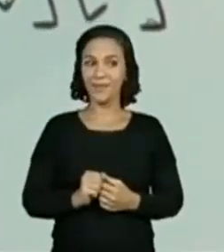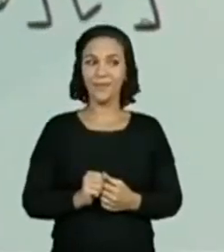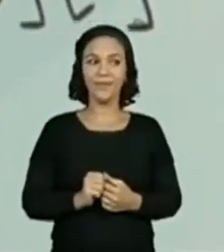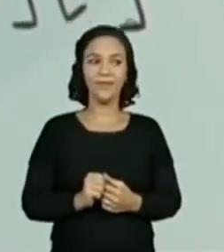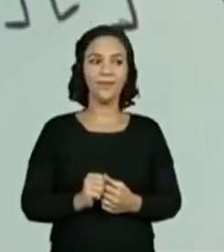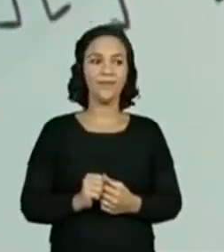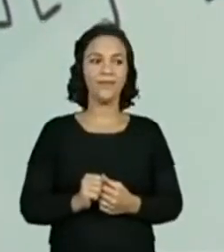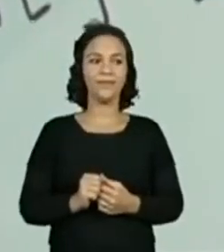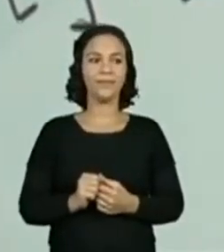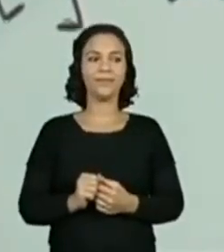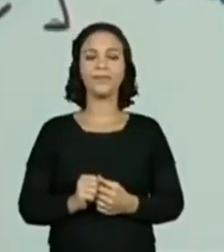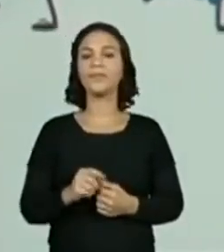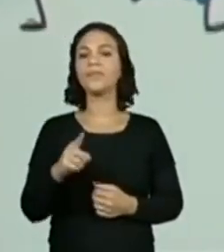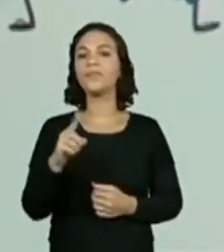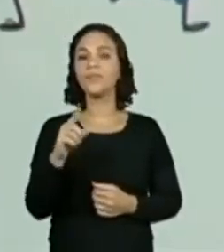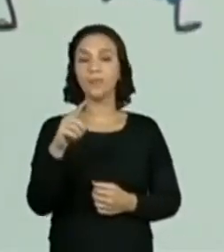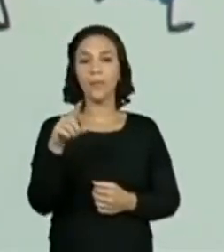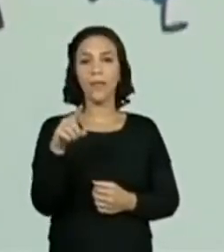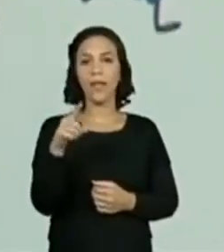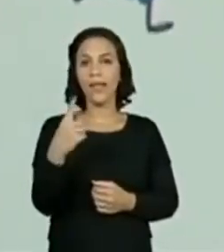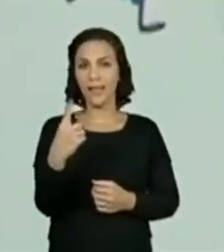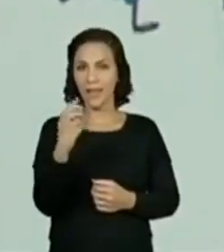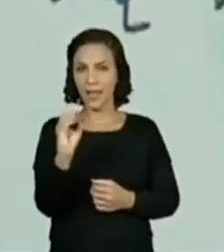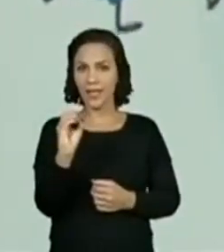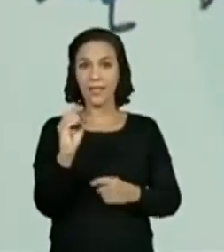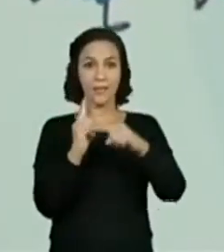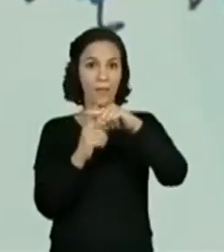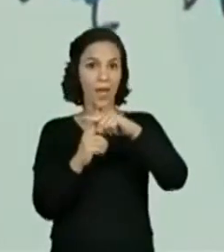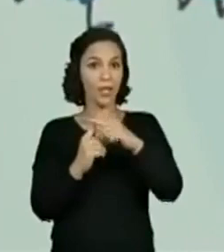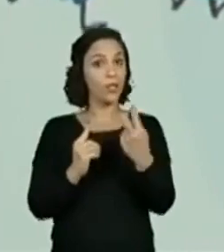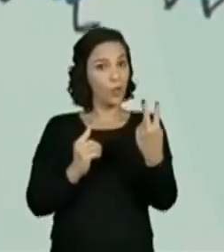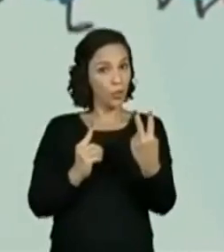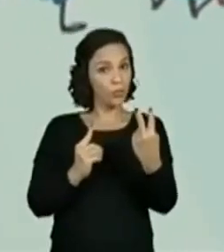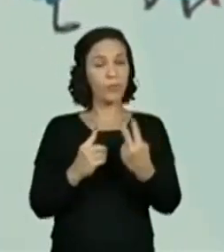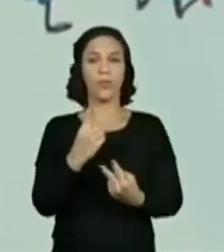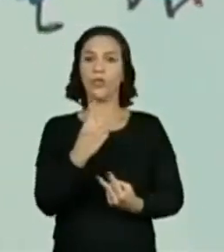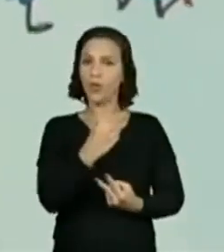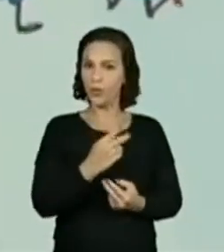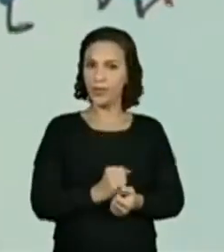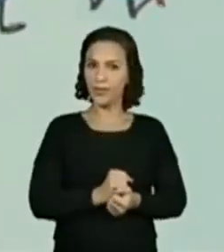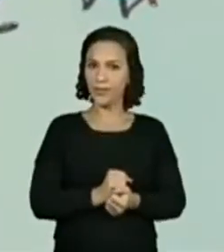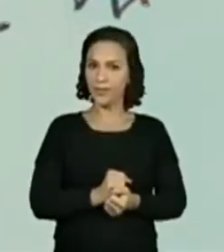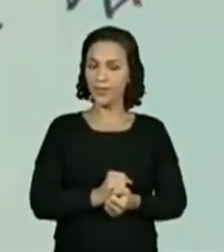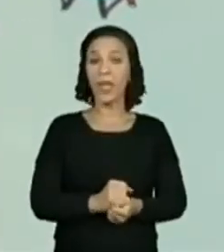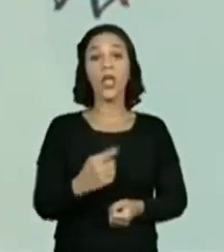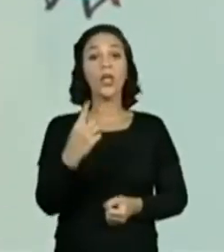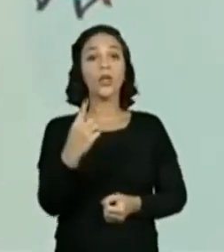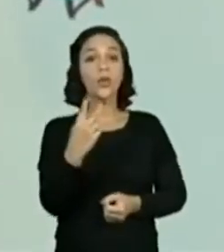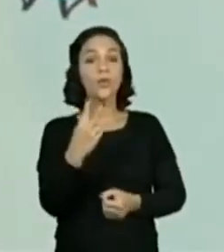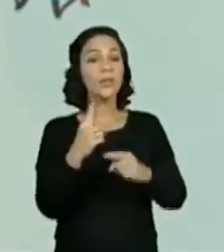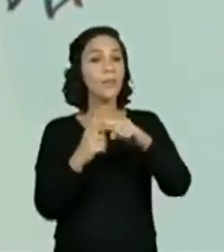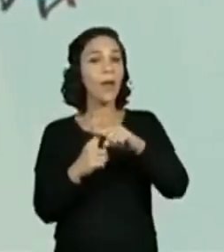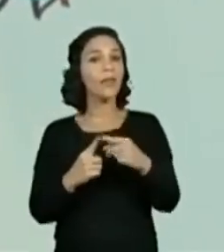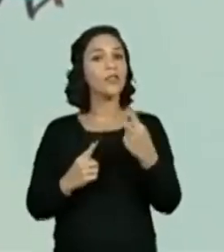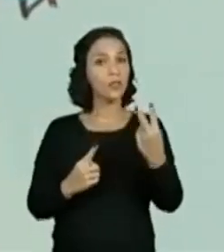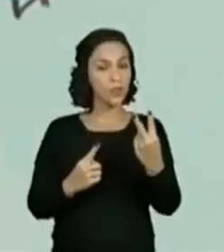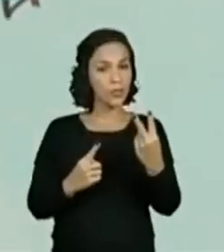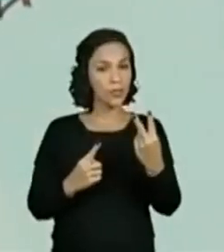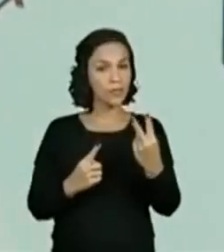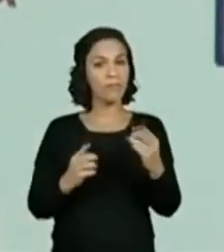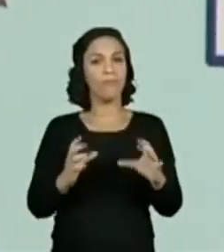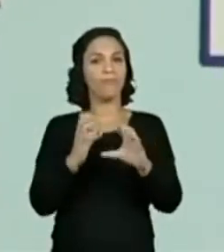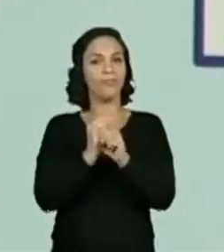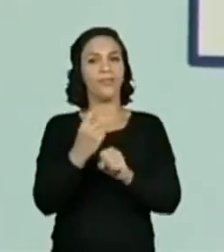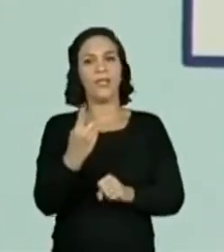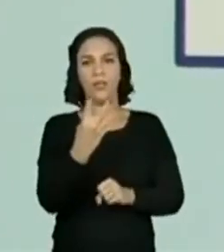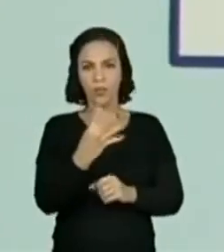mais 2? 12. E 12 mais 2? 14. Muito bem.